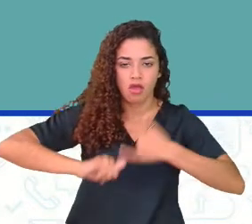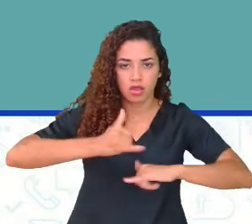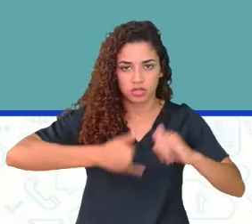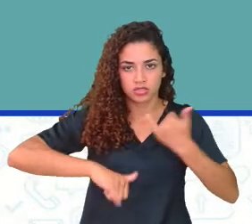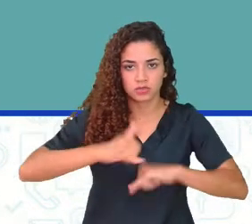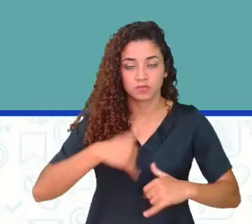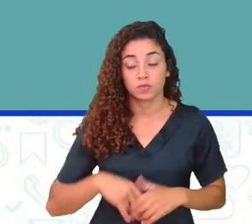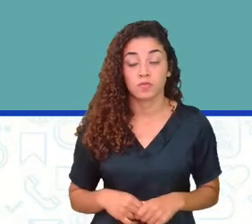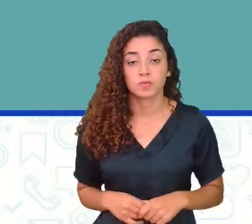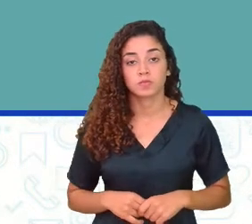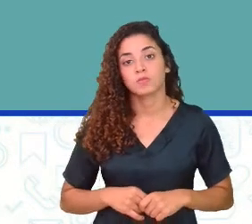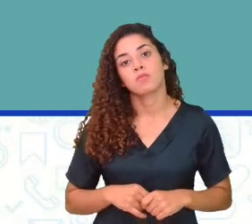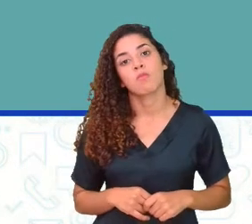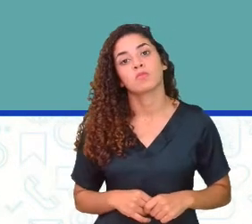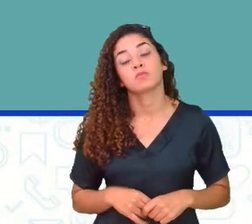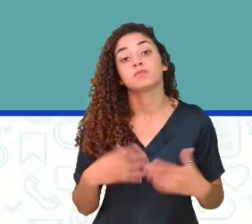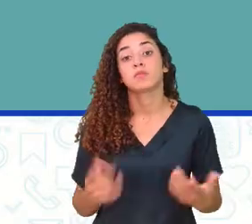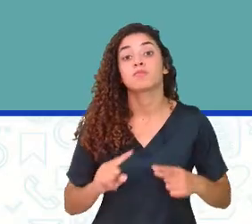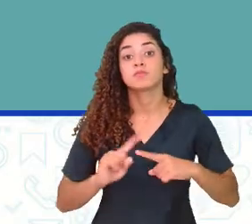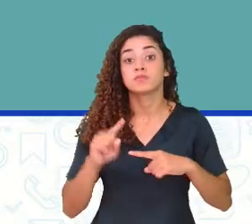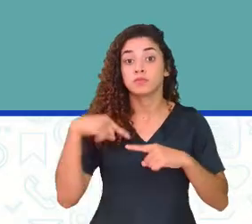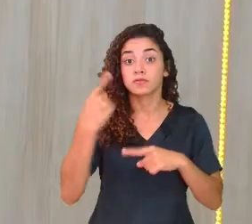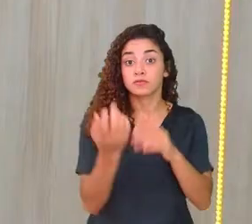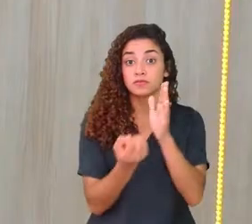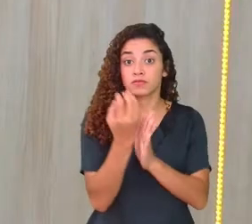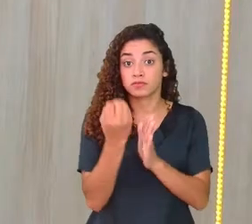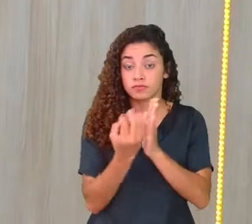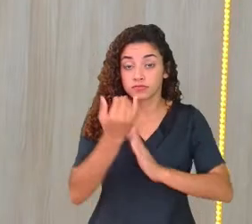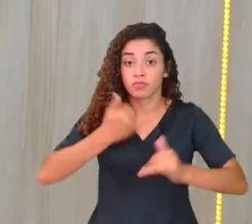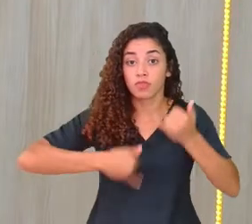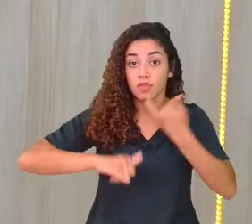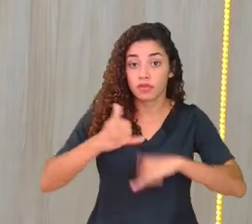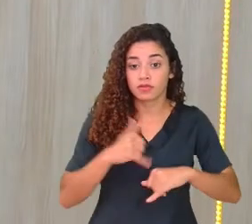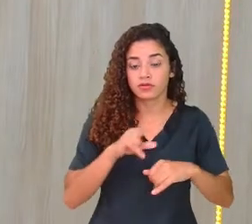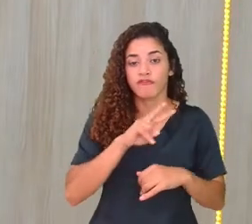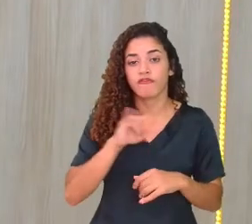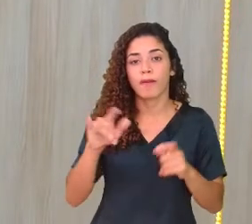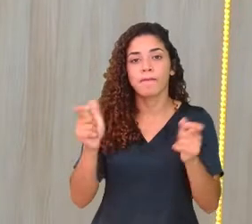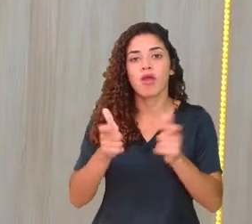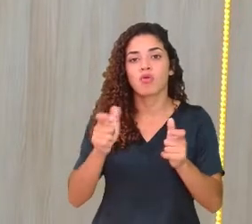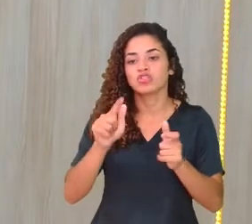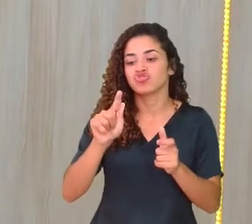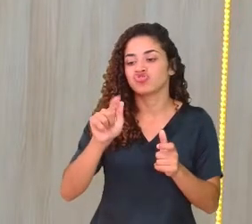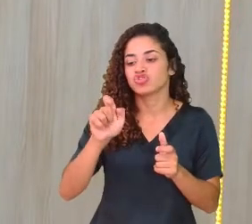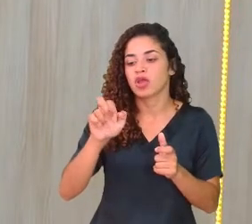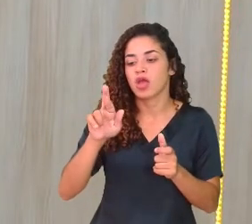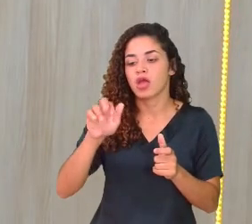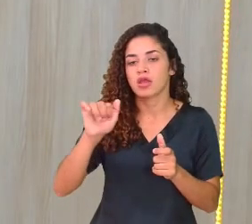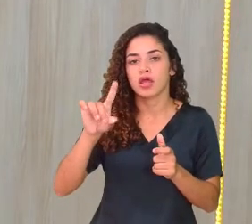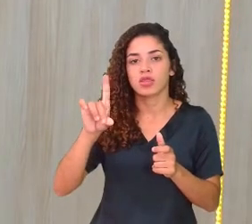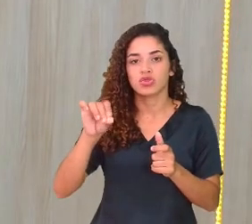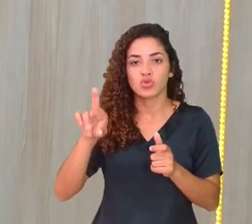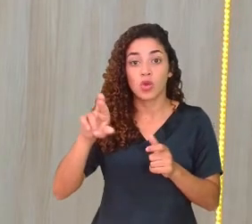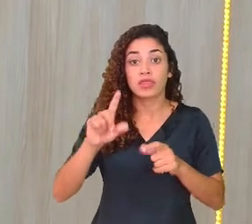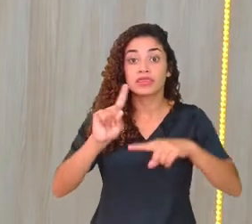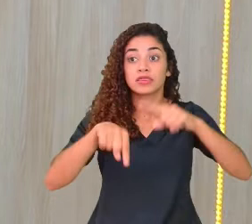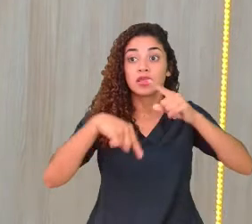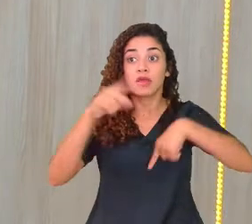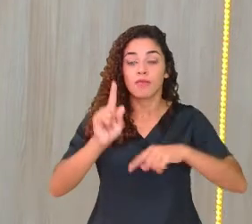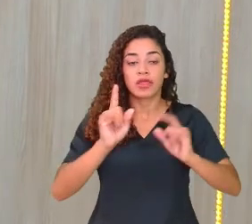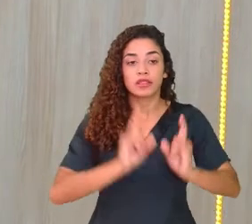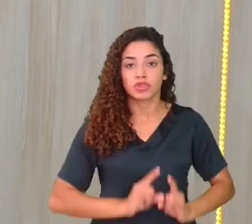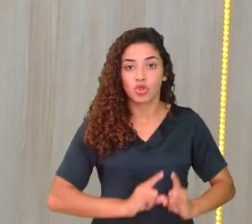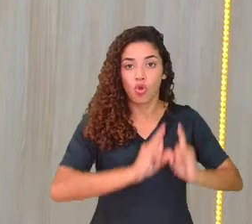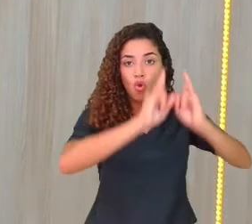energia. E depois dessa energia produzida que vai para os geradores, ela vai para as torres de transmissão através